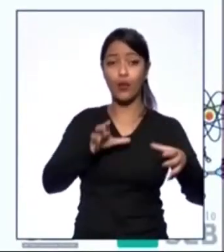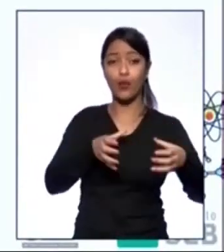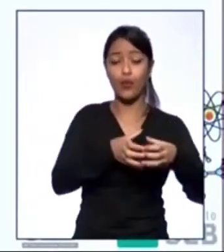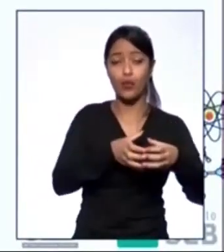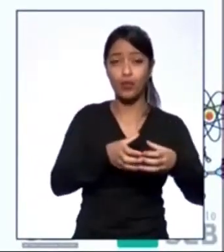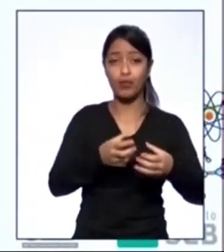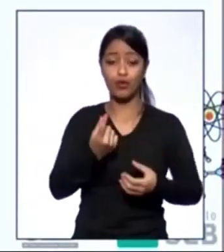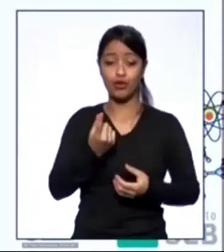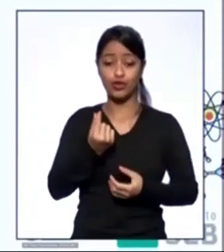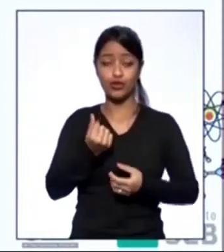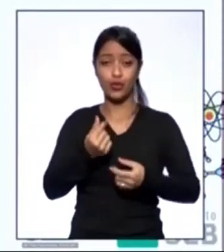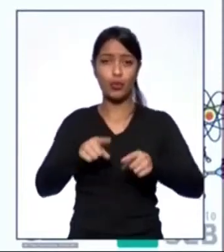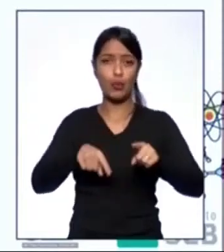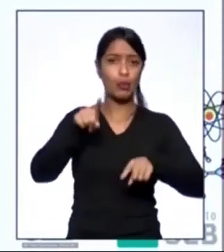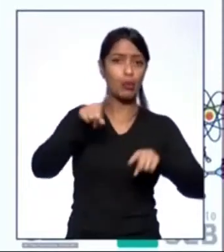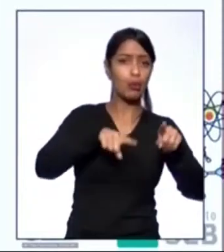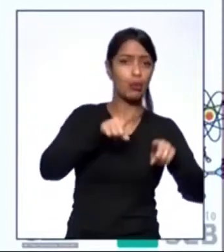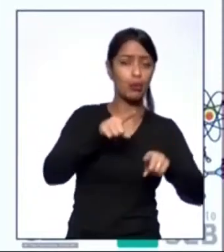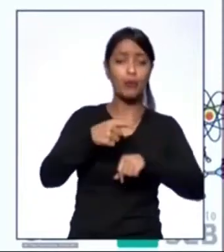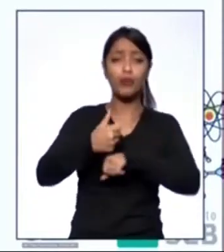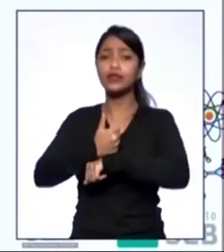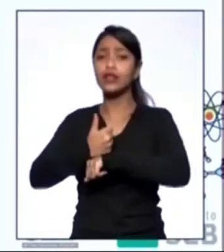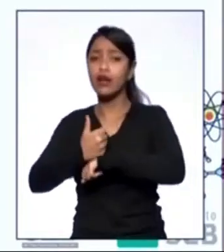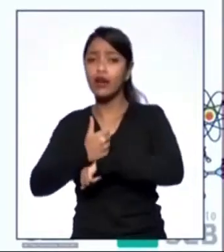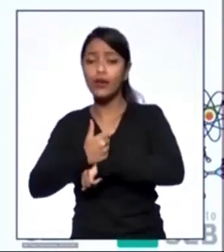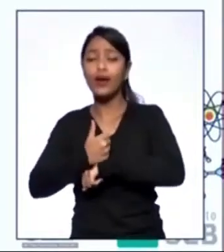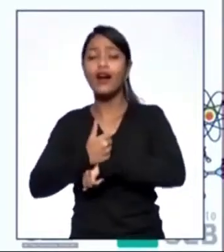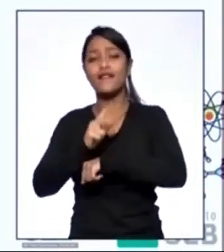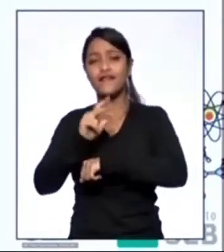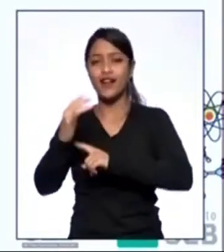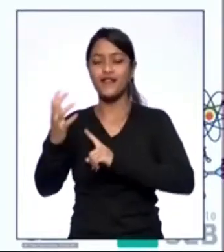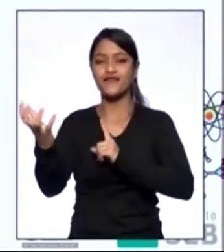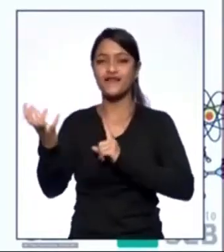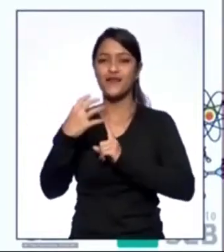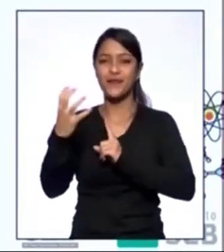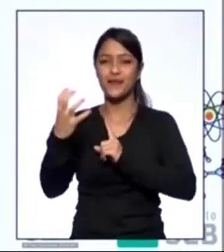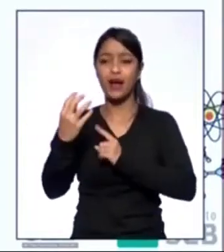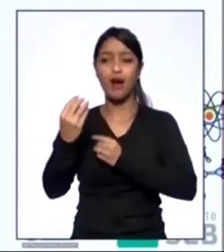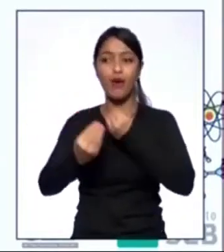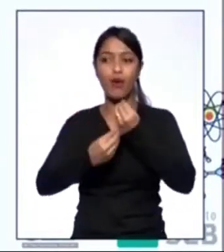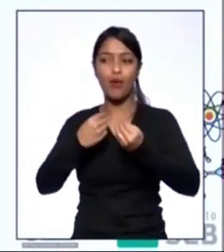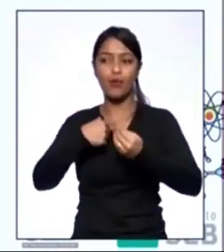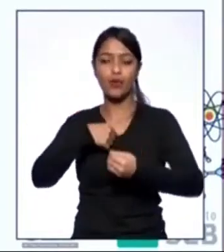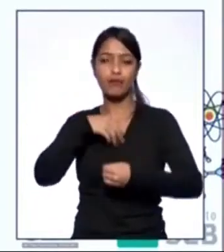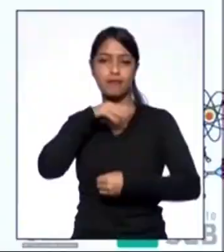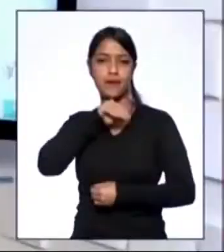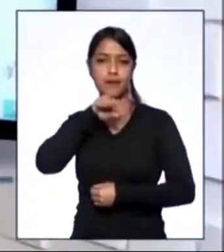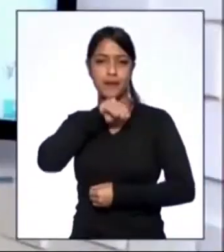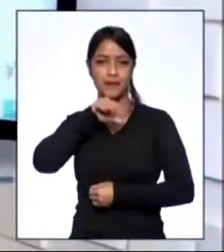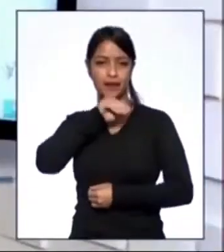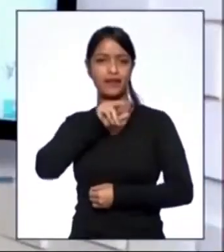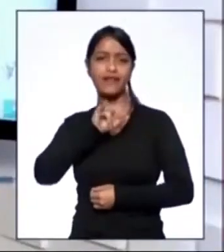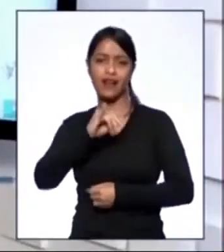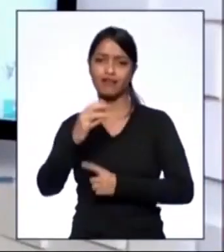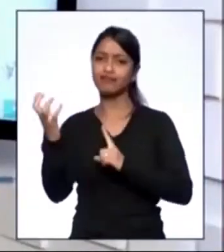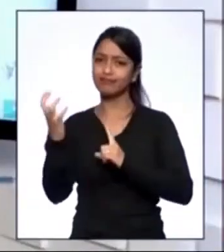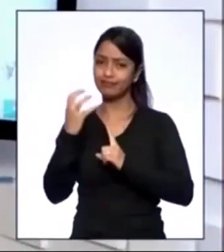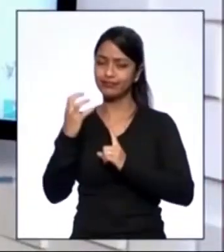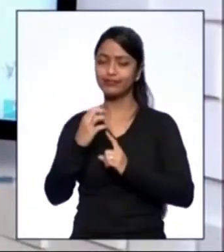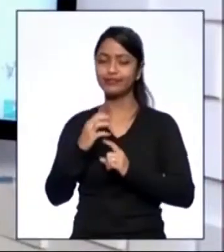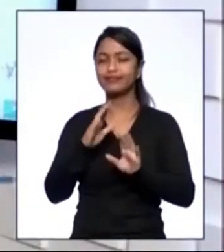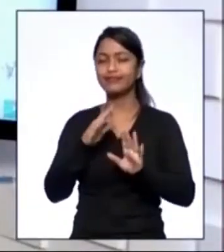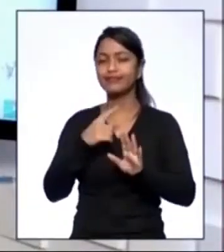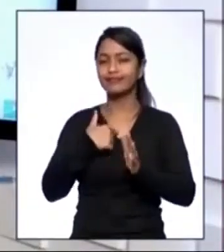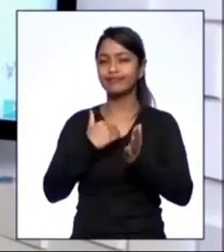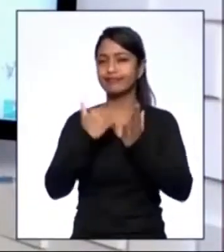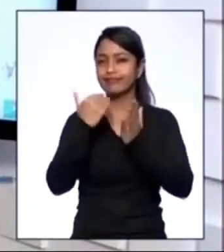profissão, tá? Ela determina aí o como nós devemos nos comportar linguisticamente. Deixa eu melhorar isso um pouco para